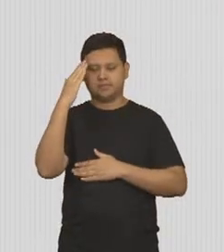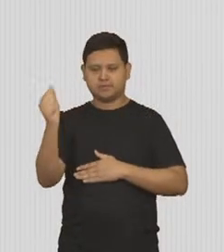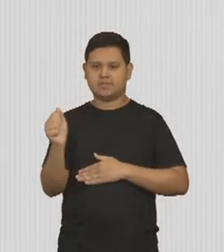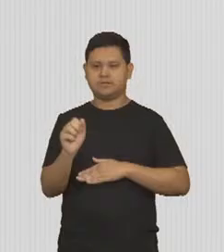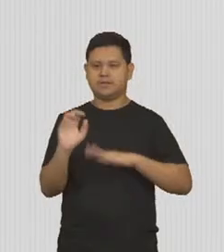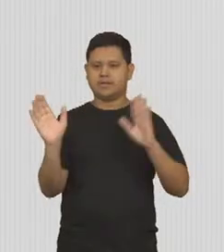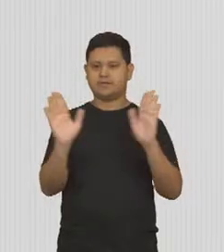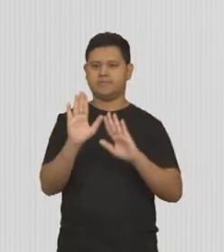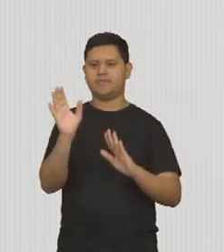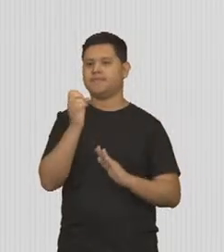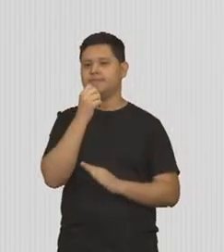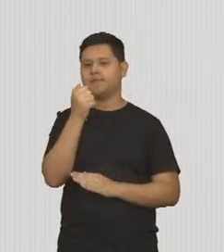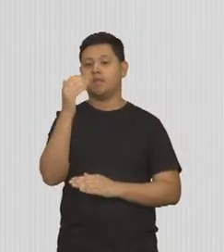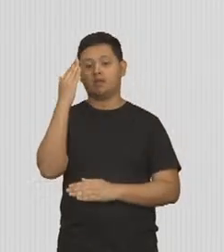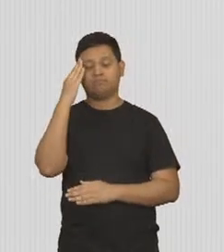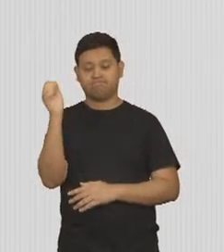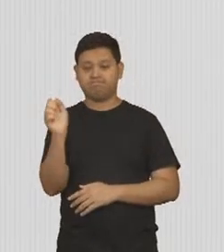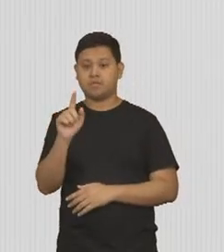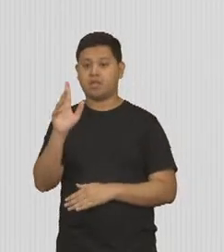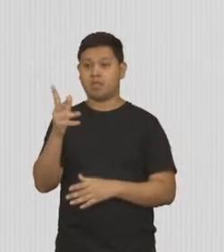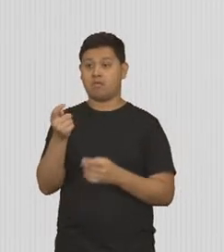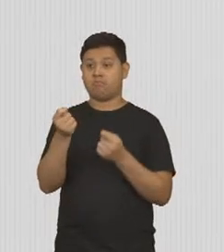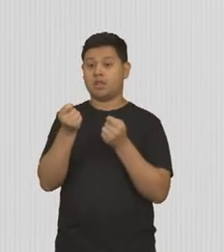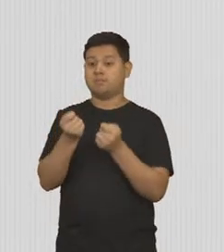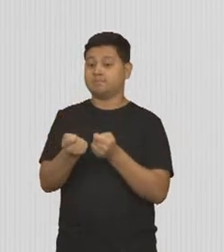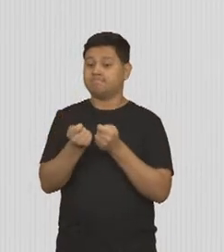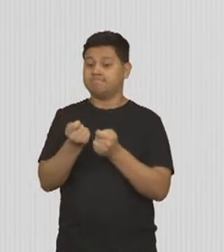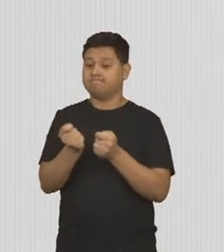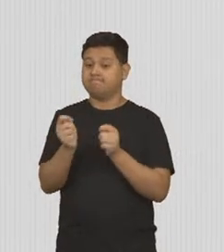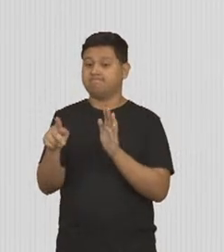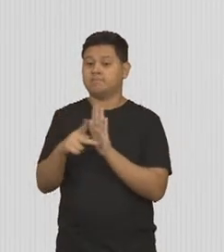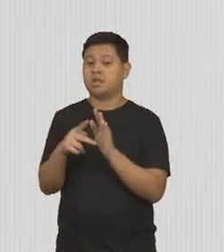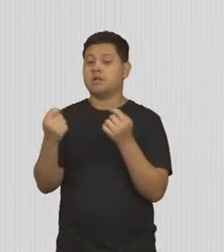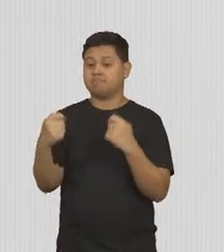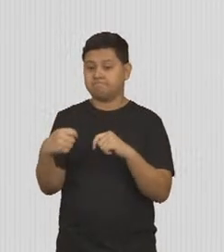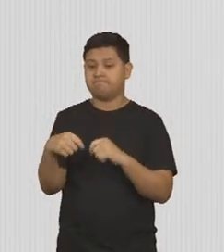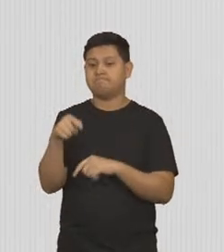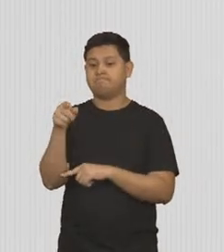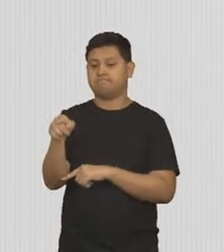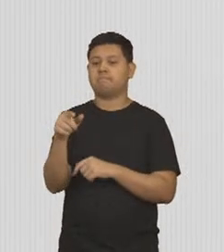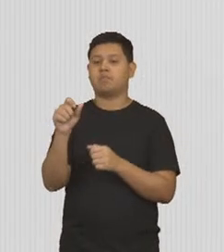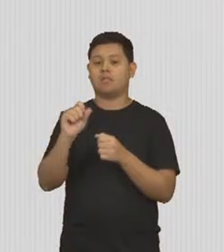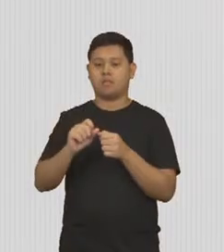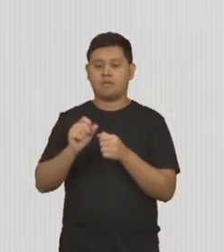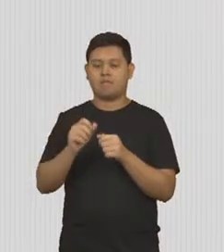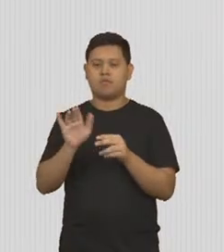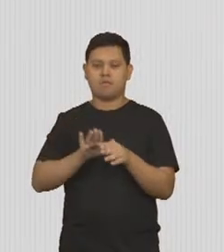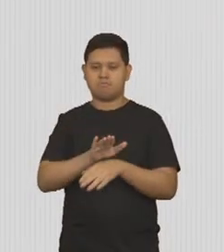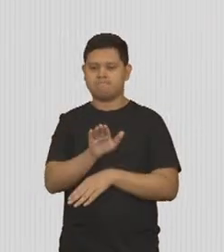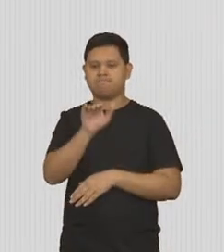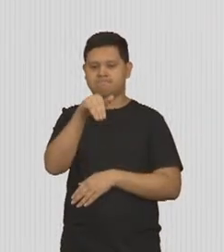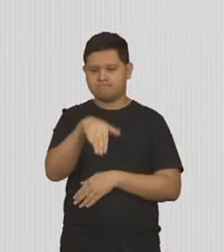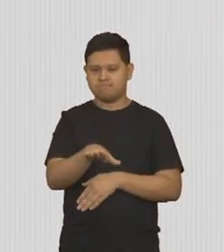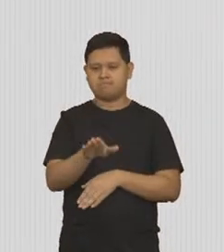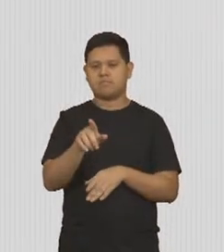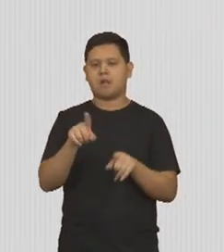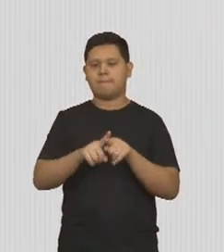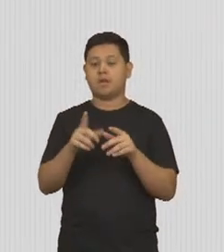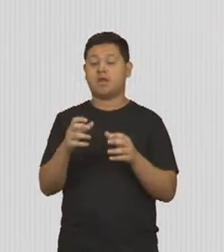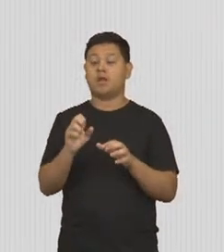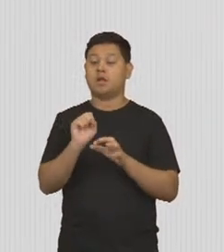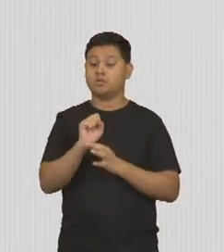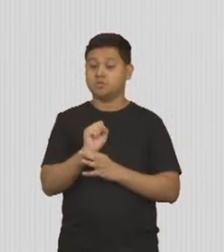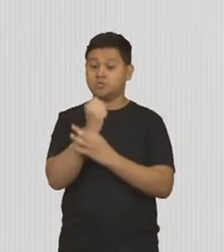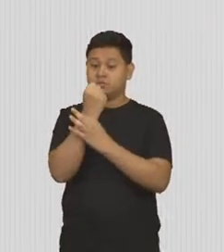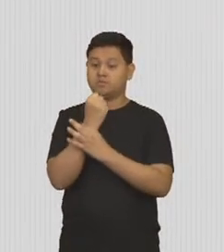população tem alguma resistência aos radares, então a gente indica aí que seja feita uma lombada, um quebra-mola, para garantir